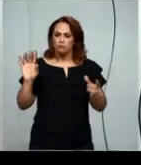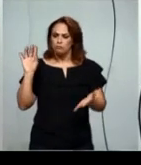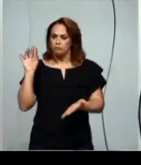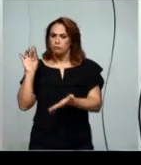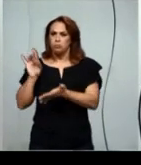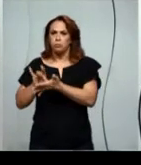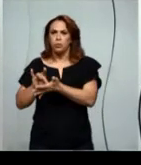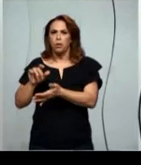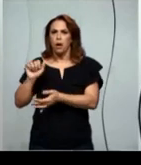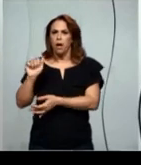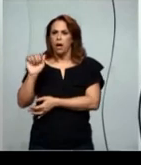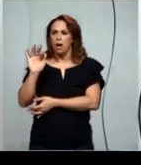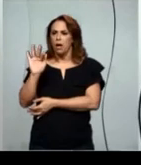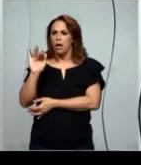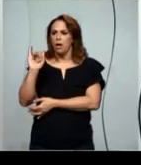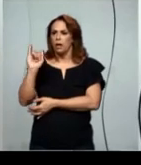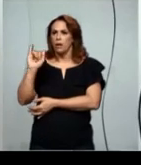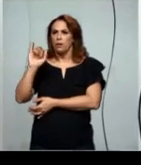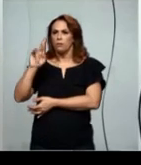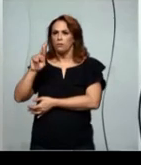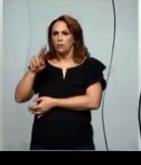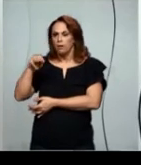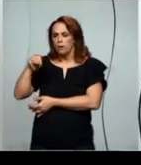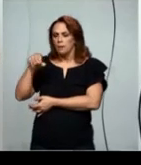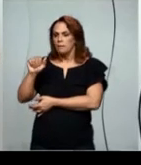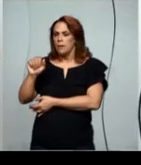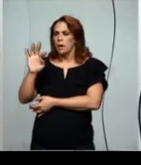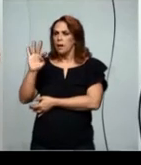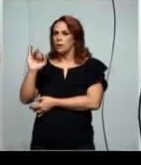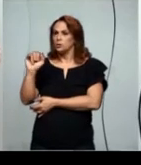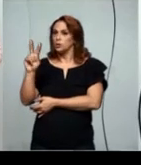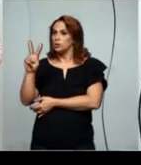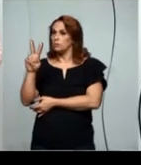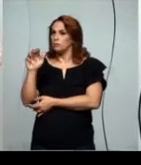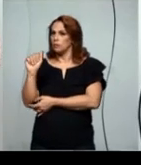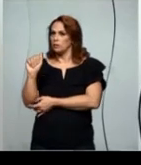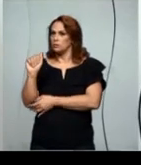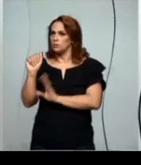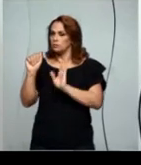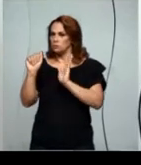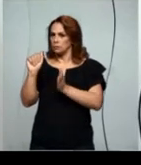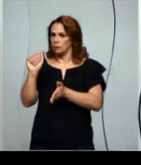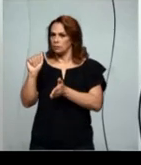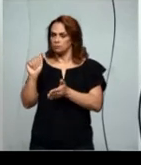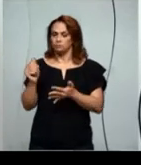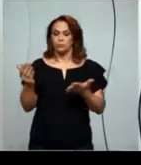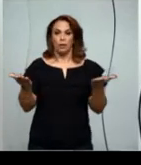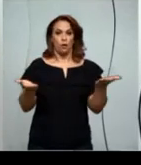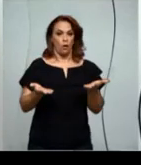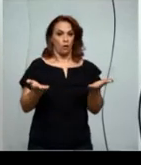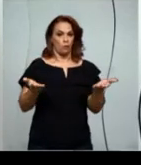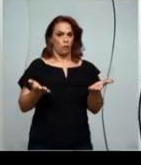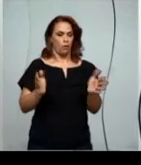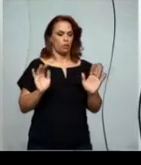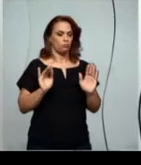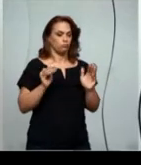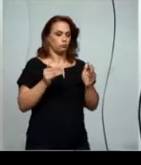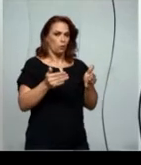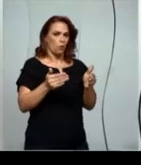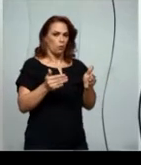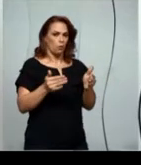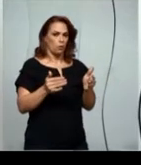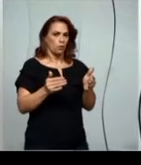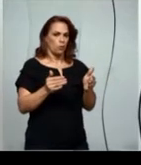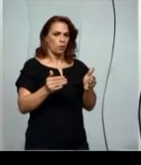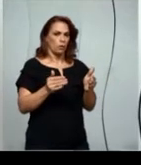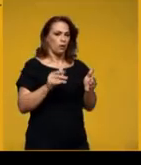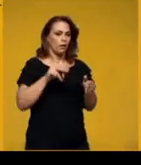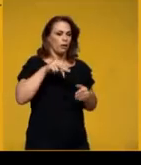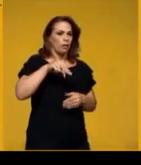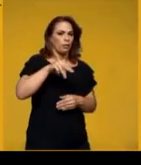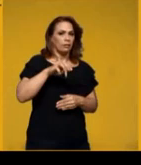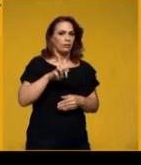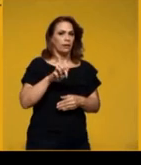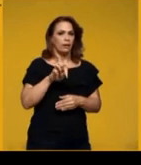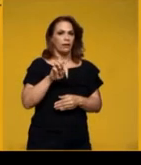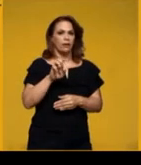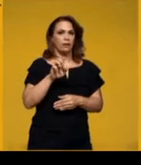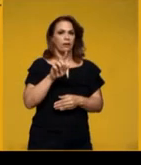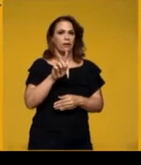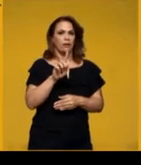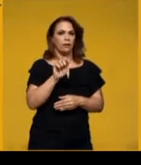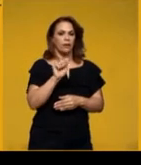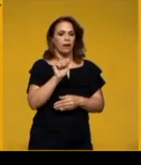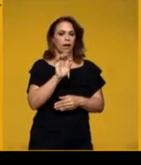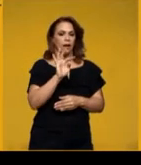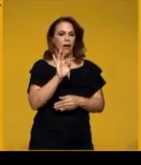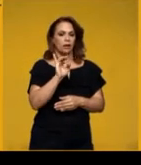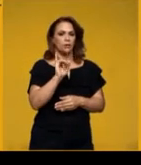Então, agora, pensando na forma negativa, o que acontece? Contrastando novamente o presente com o